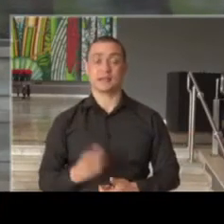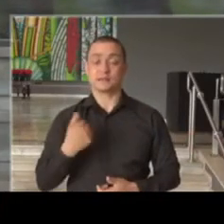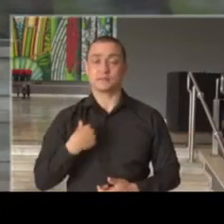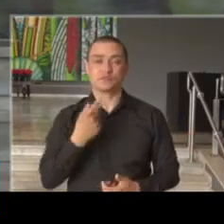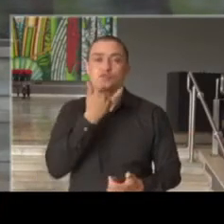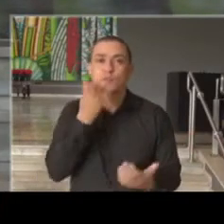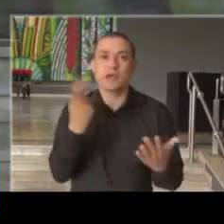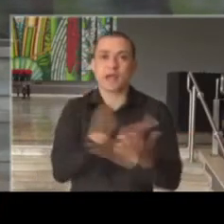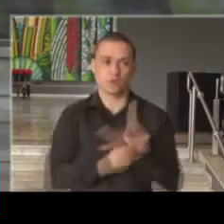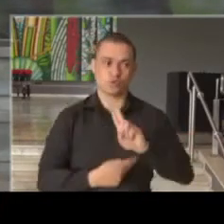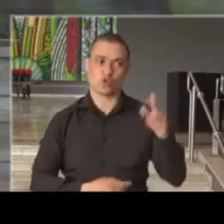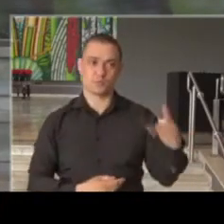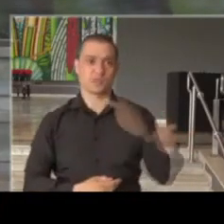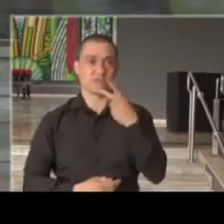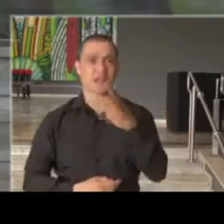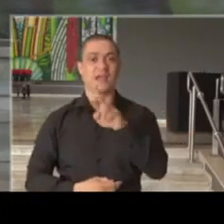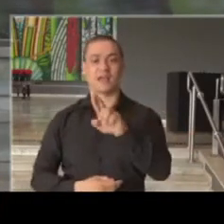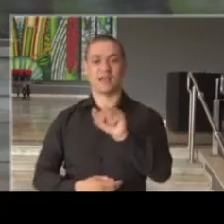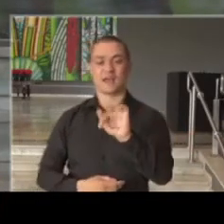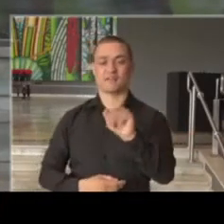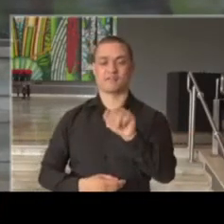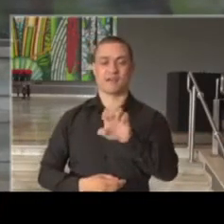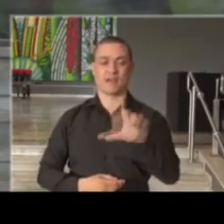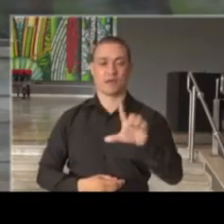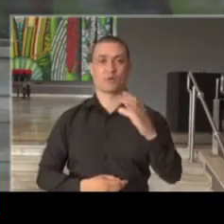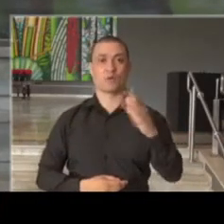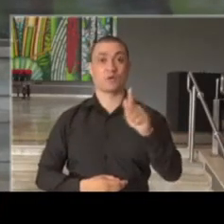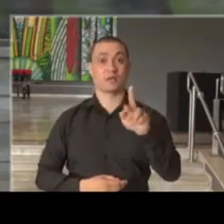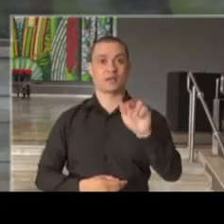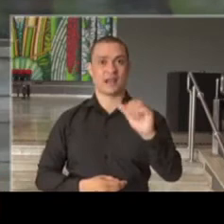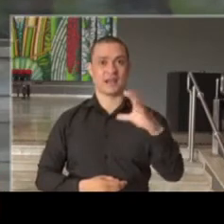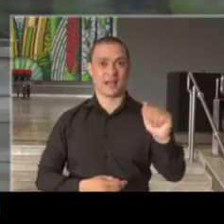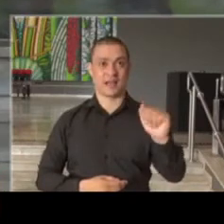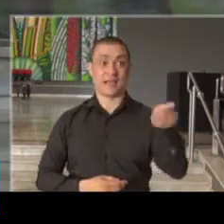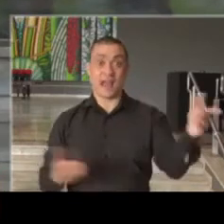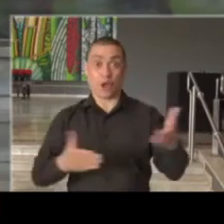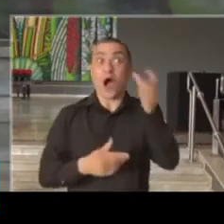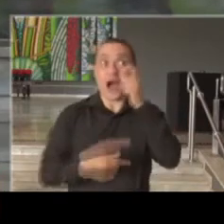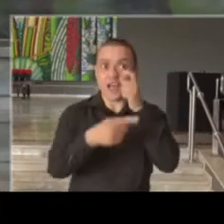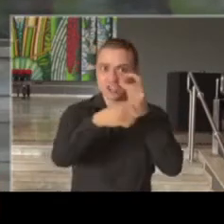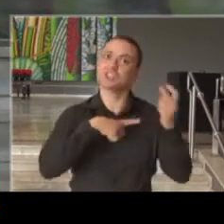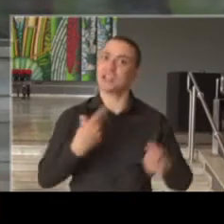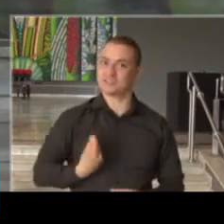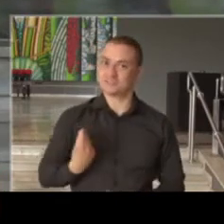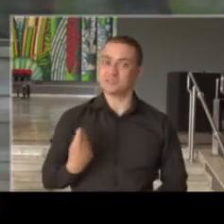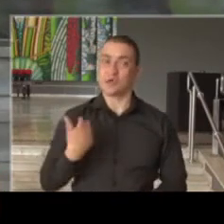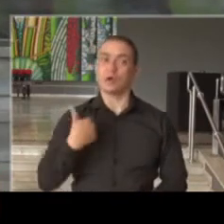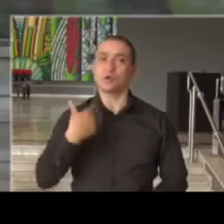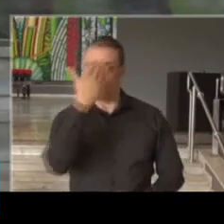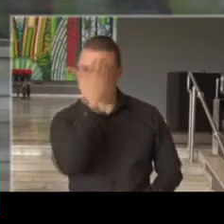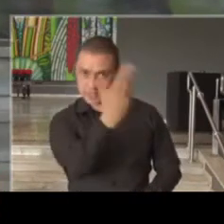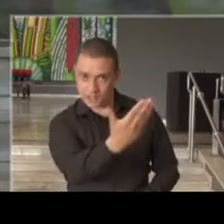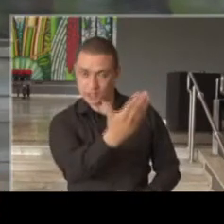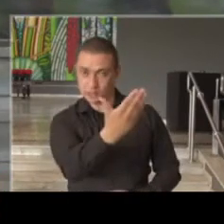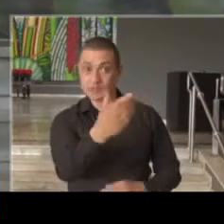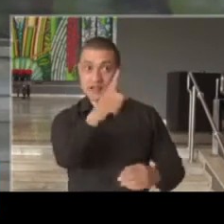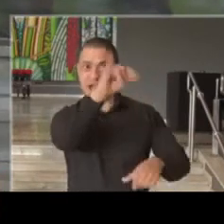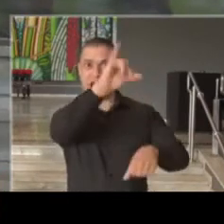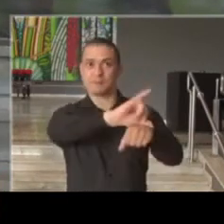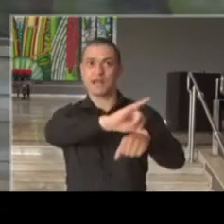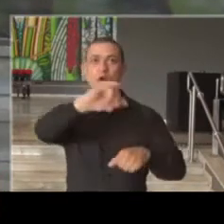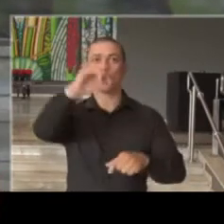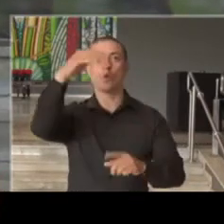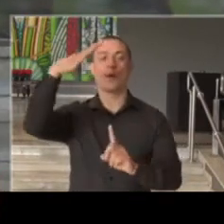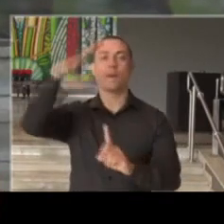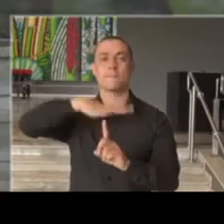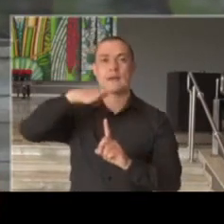indelicadamente, não citei o seu nome, Rafael Greca. E o Greca está assistindo e acompanhando agora a nossa coletiva lá da capital do